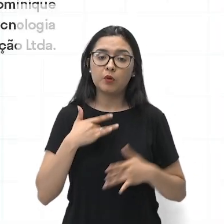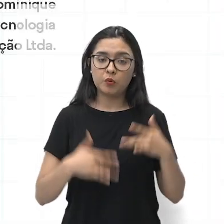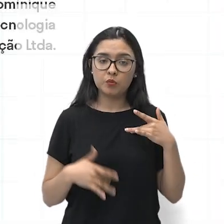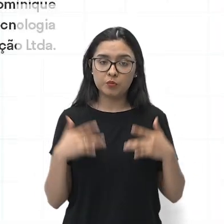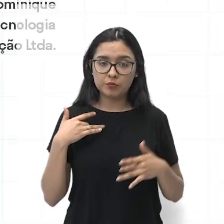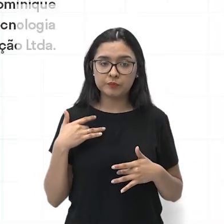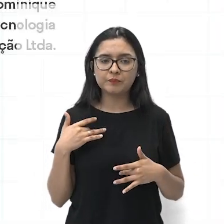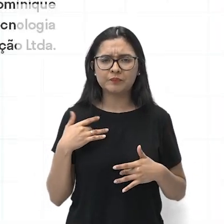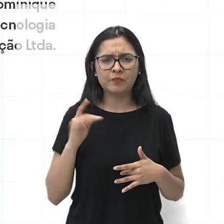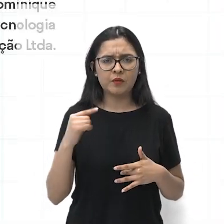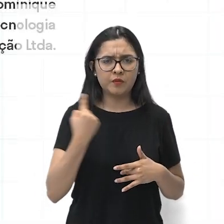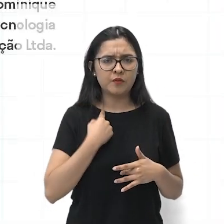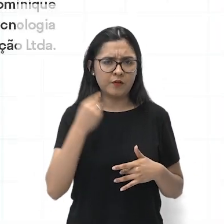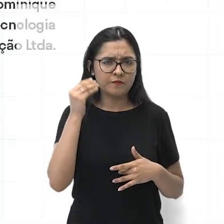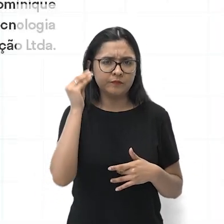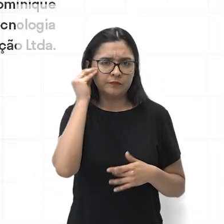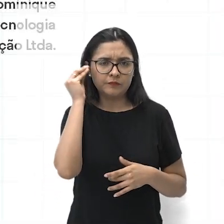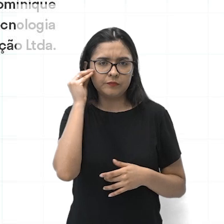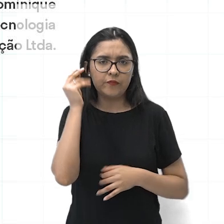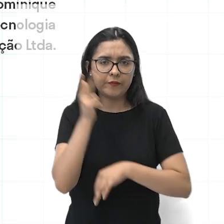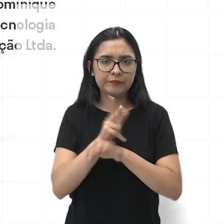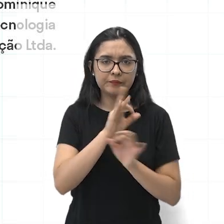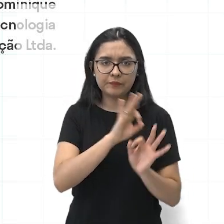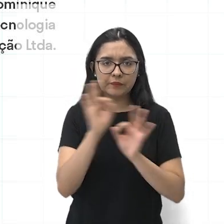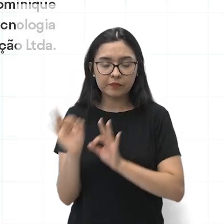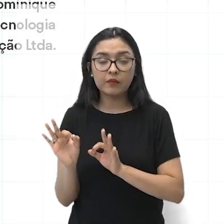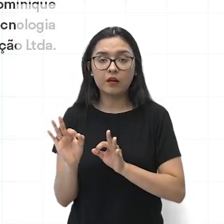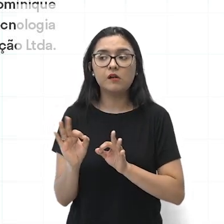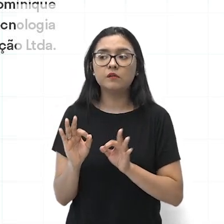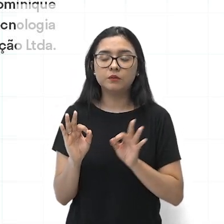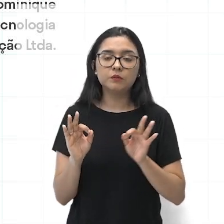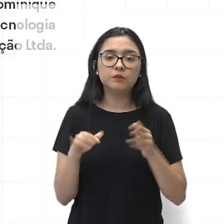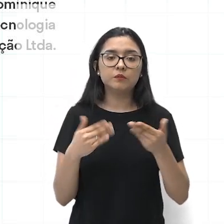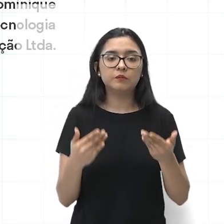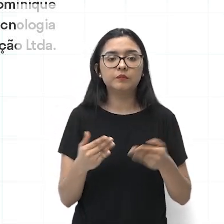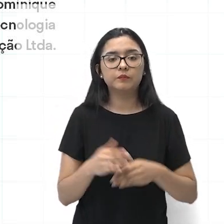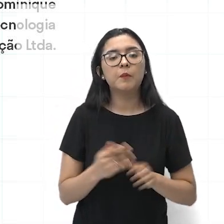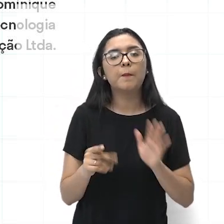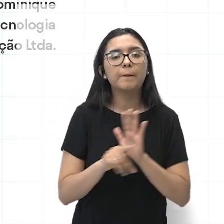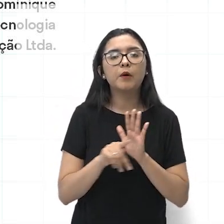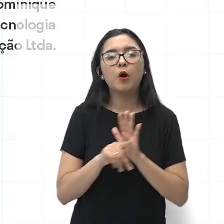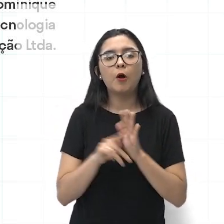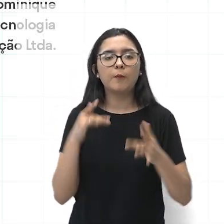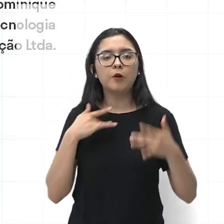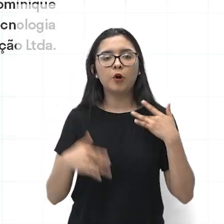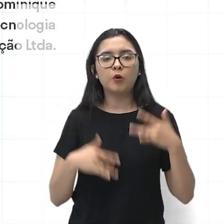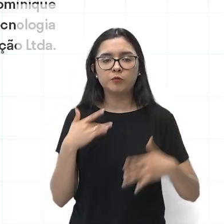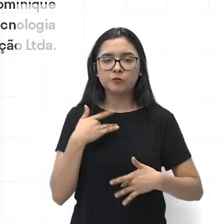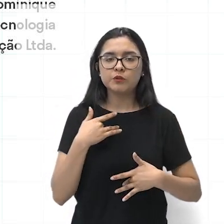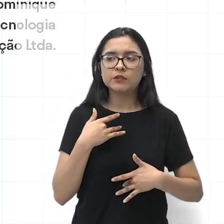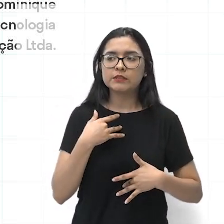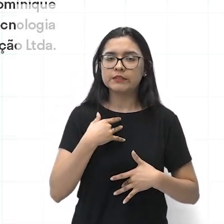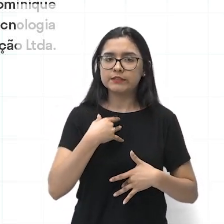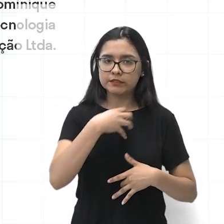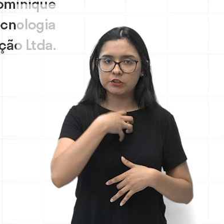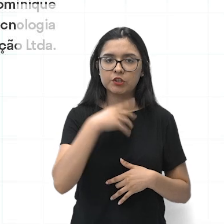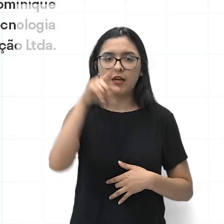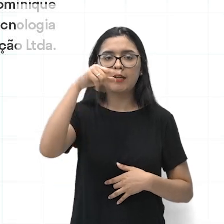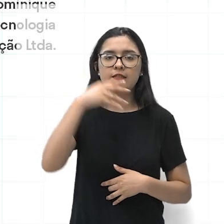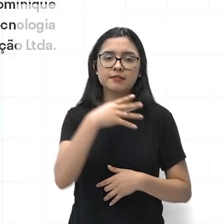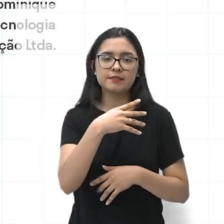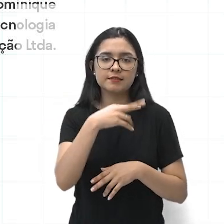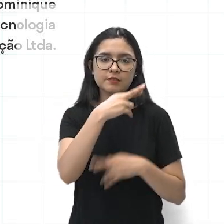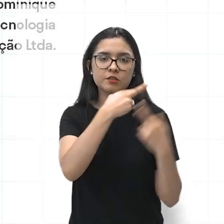órgãos que nós ouvimos aí, nós vimos no nosso vídeo, os órgãos dos sentidos, eles são